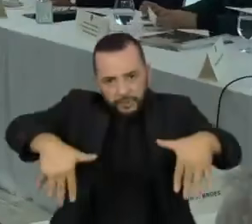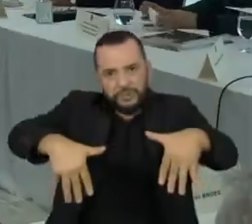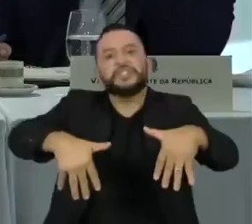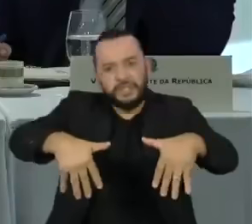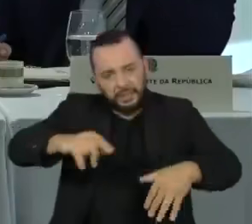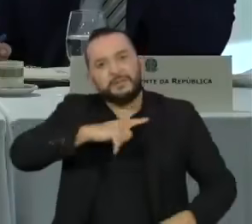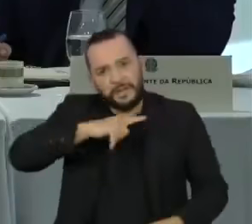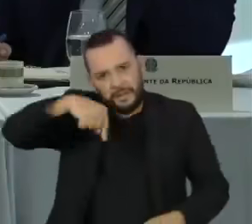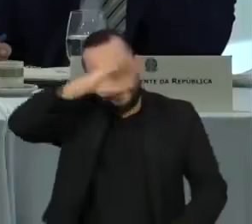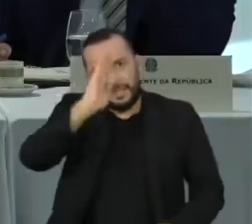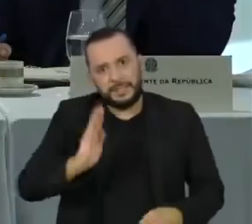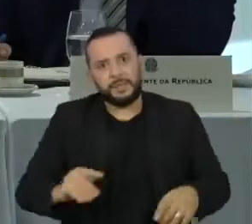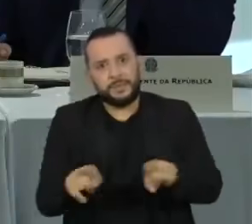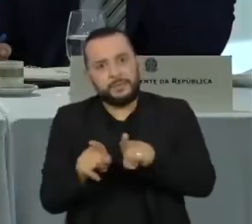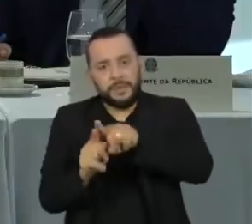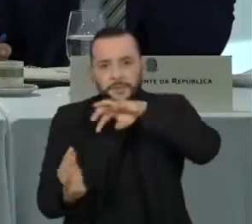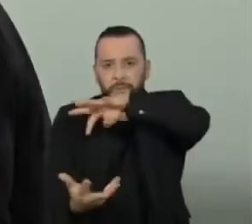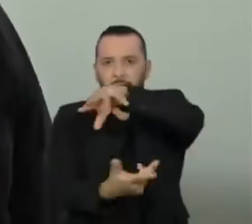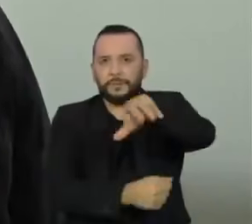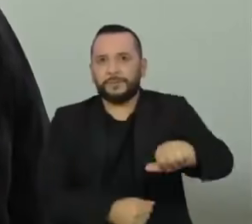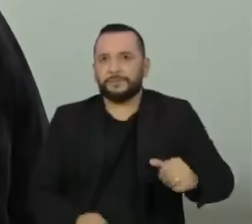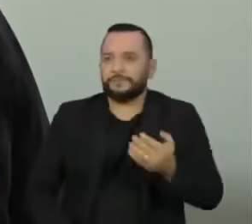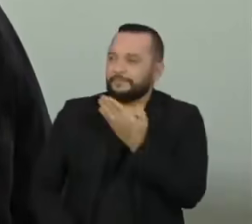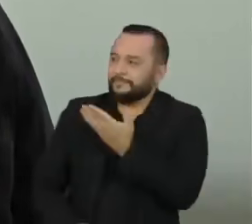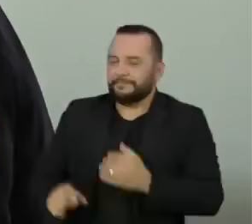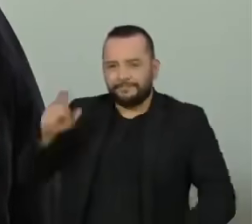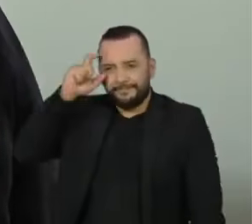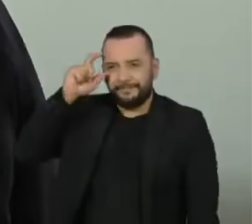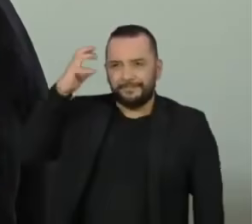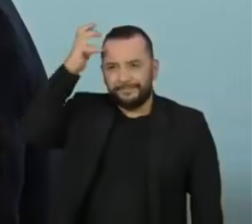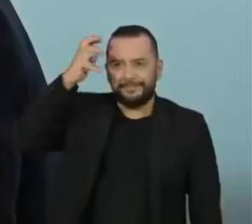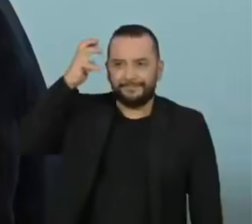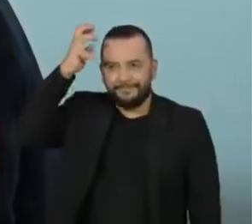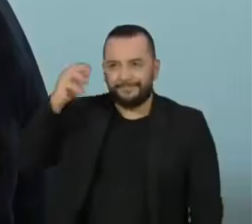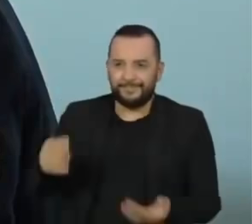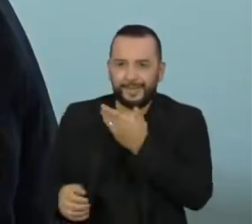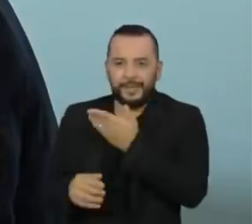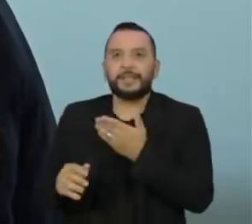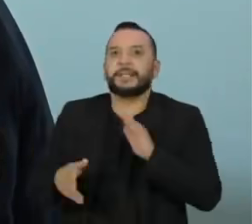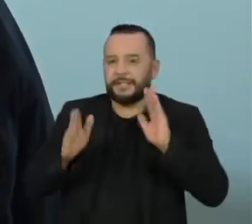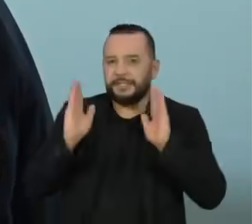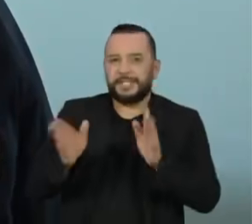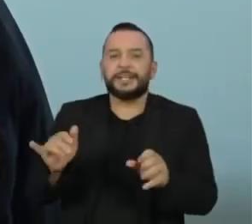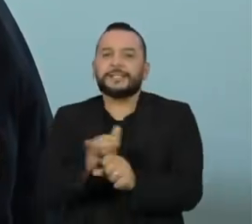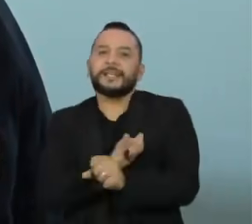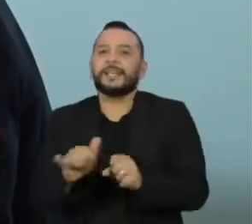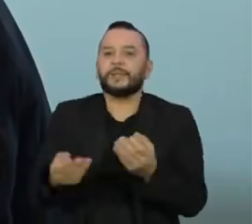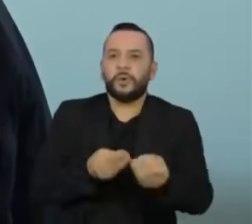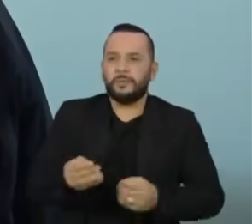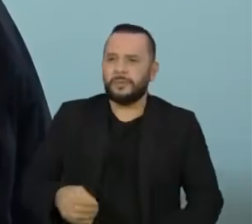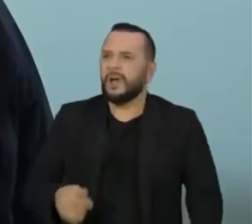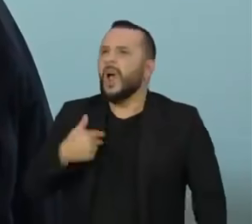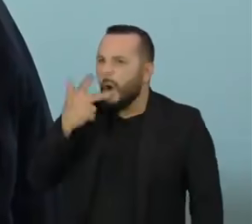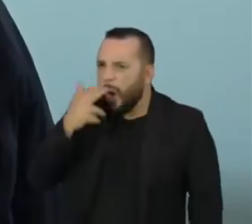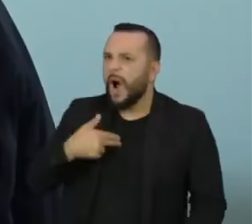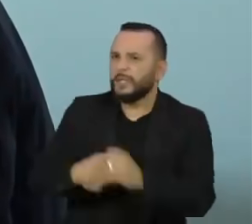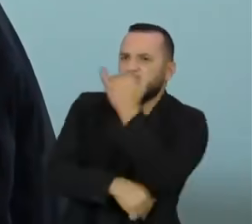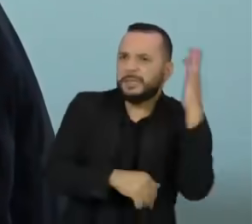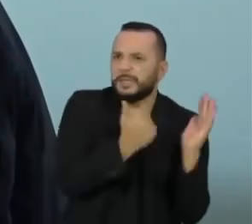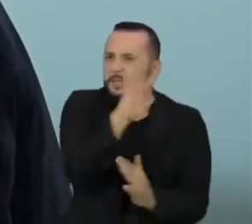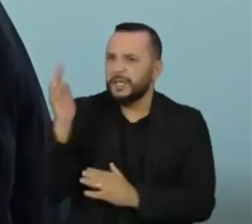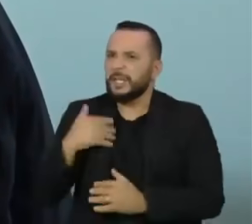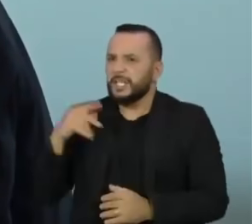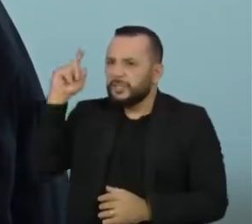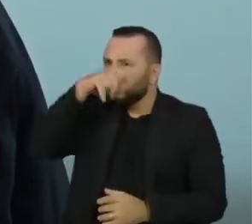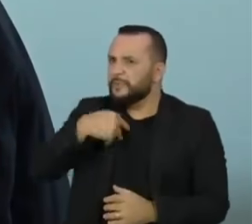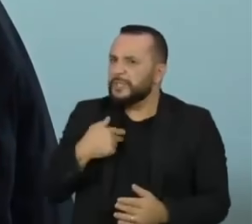Na polêmica reunião ministerial de um ano atrás, o ministro do Meio Ambiente apresentou sua estratégia. Acho que o meio ambiente é o mais difícil